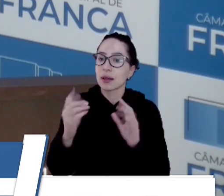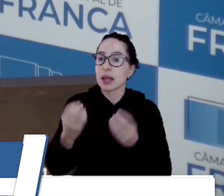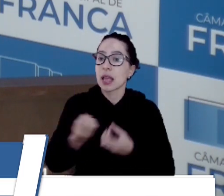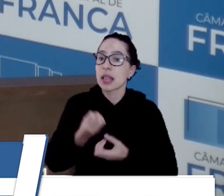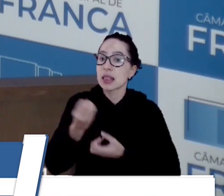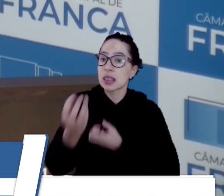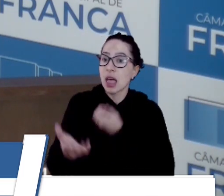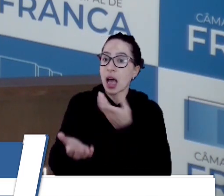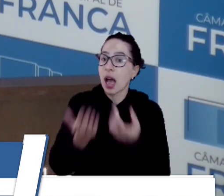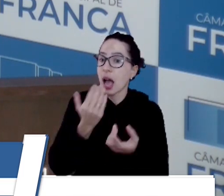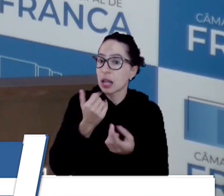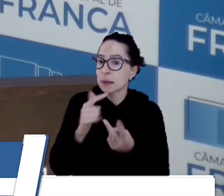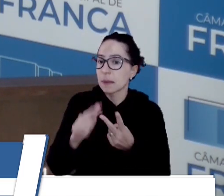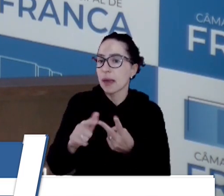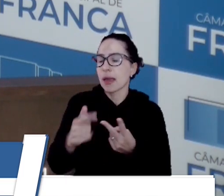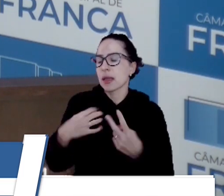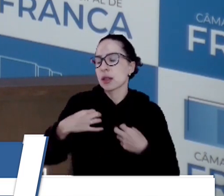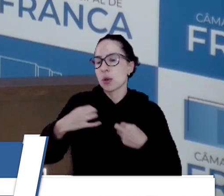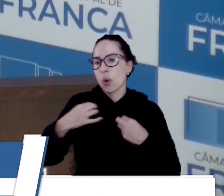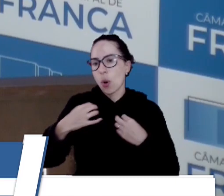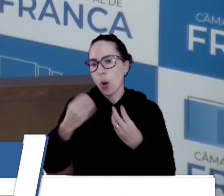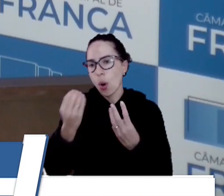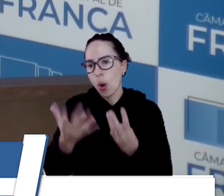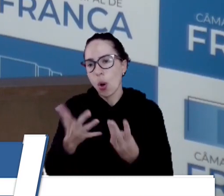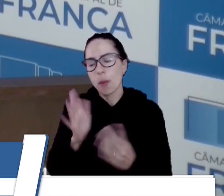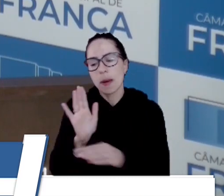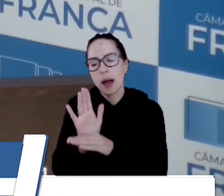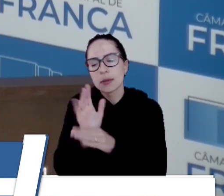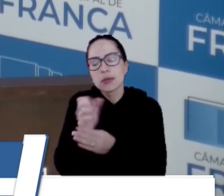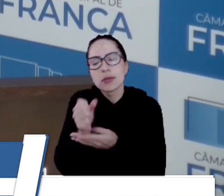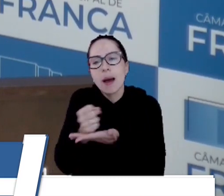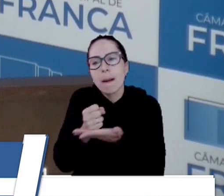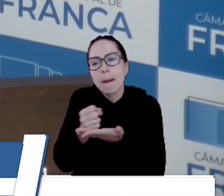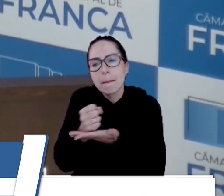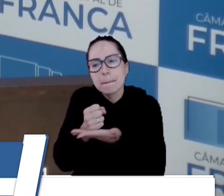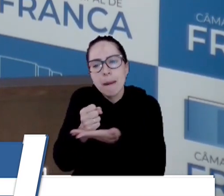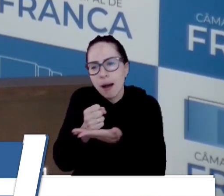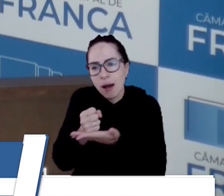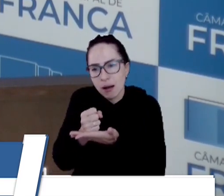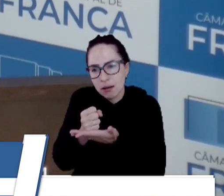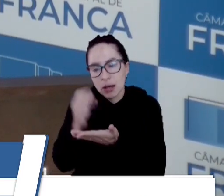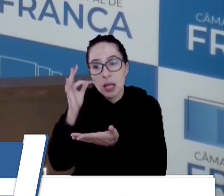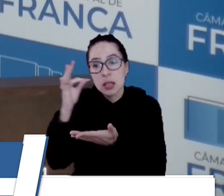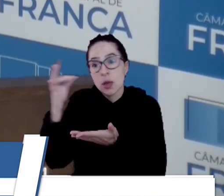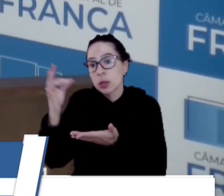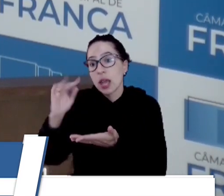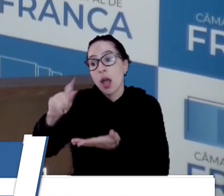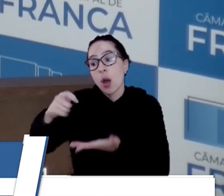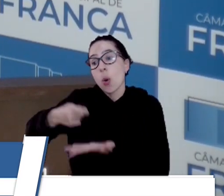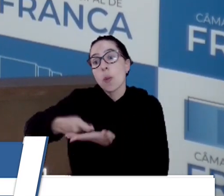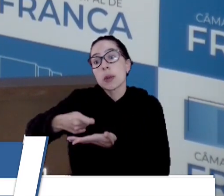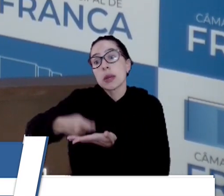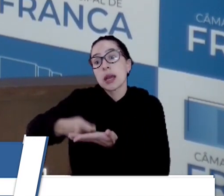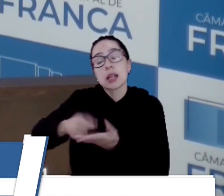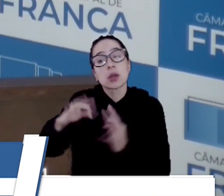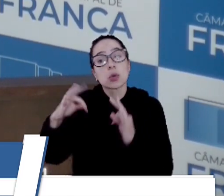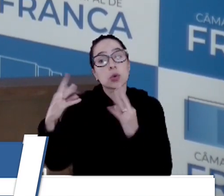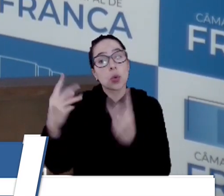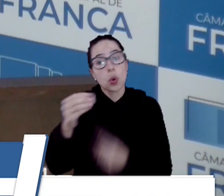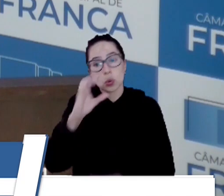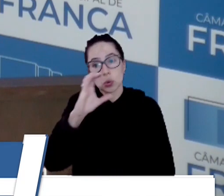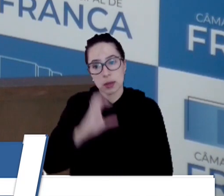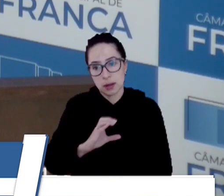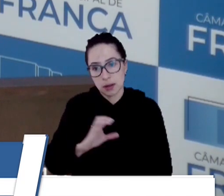alimentos, vestiários, atender às necessidades básicas, segundo a teoria de Maslow, é dever de todo cidadão e